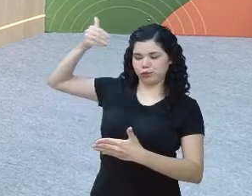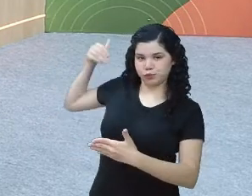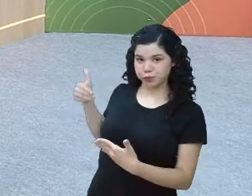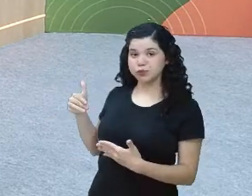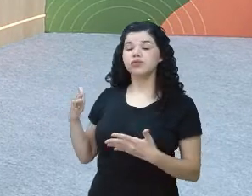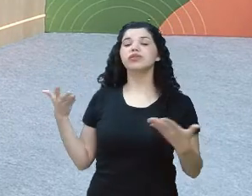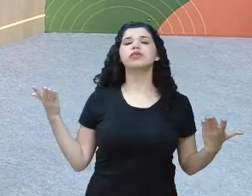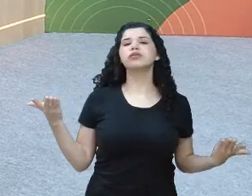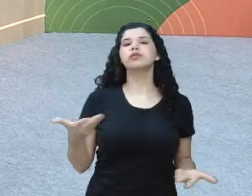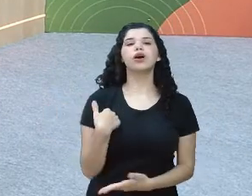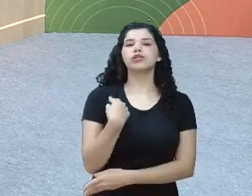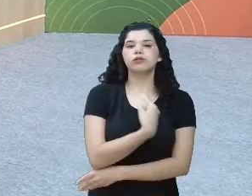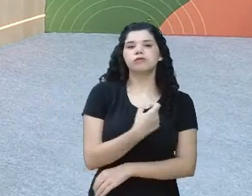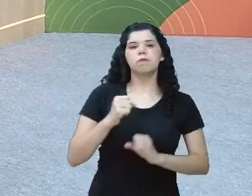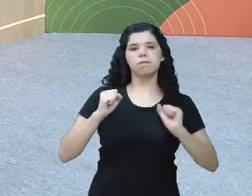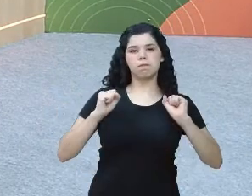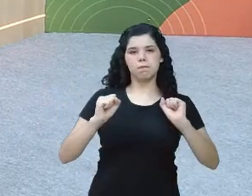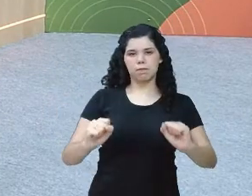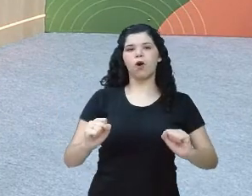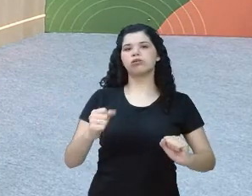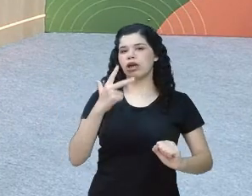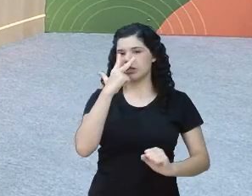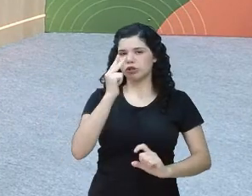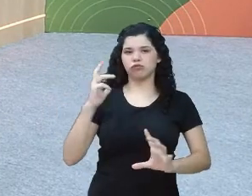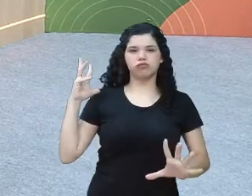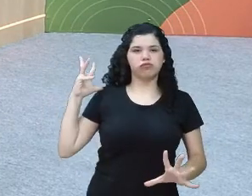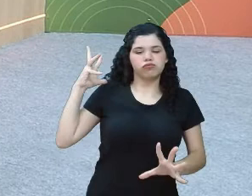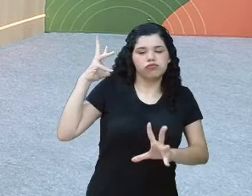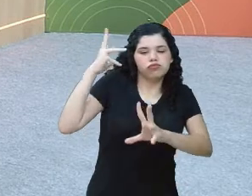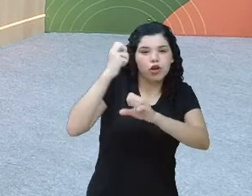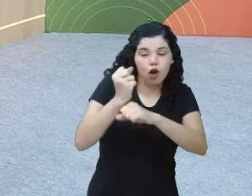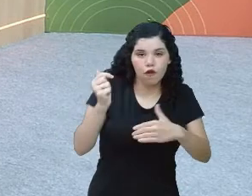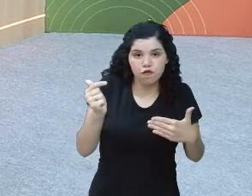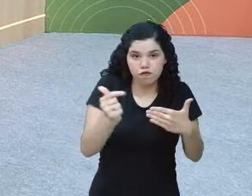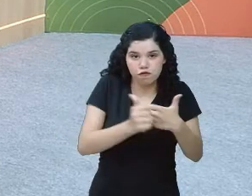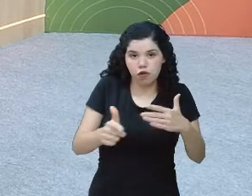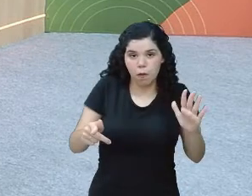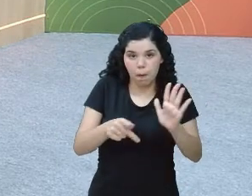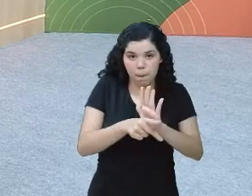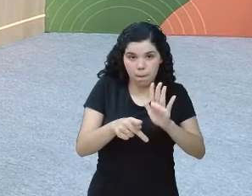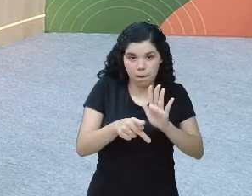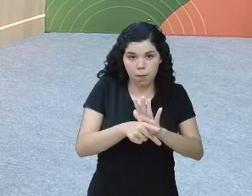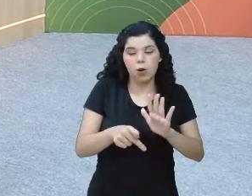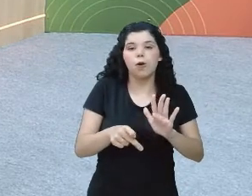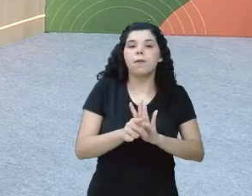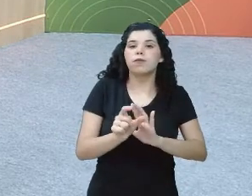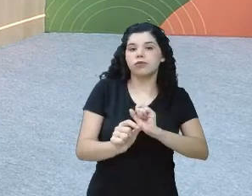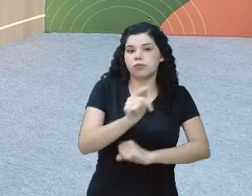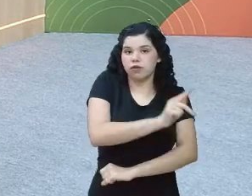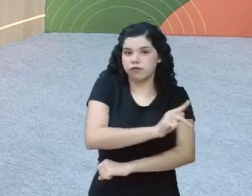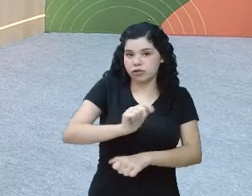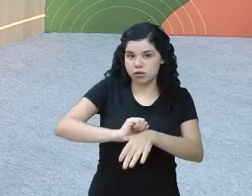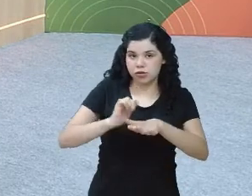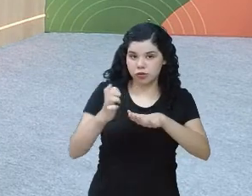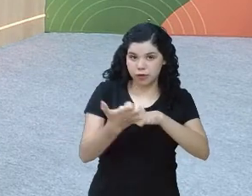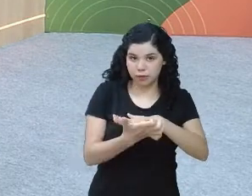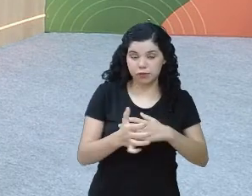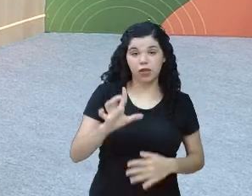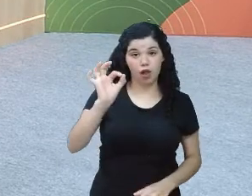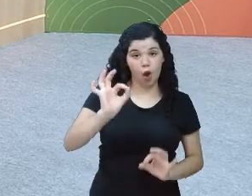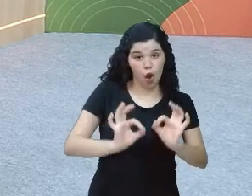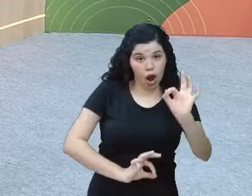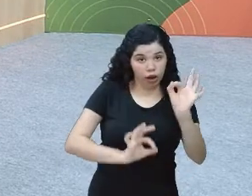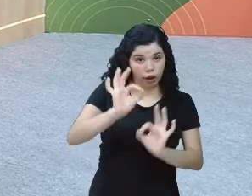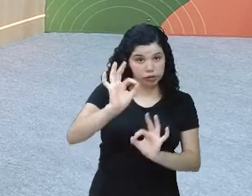gente pode dizer, sintetizar sobre a função do professor do AE? Ele seria o